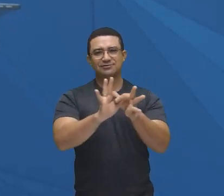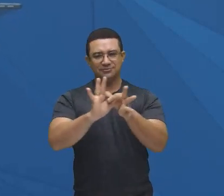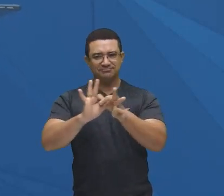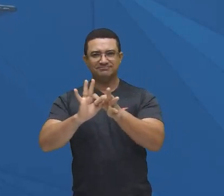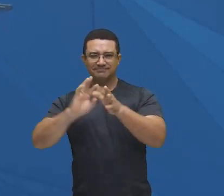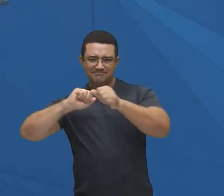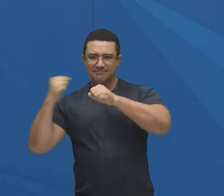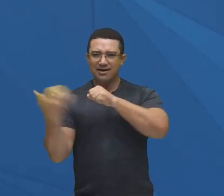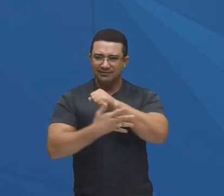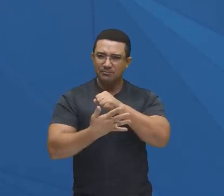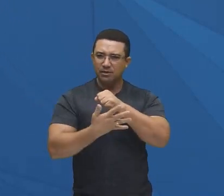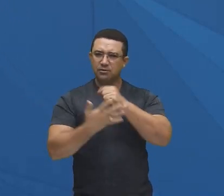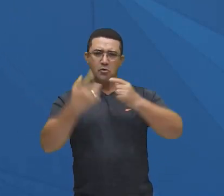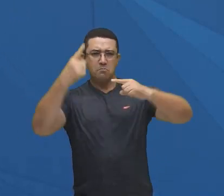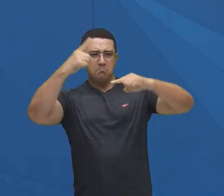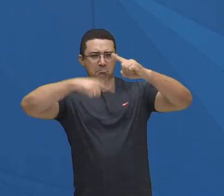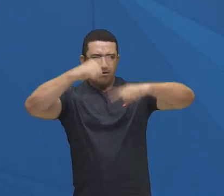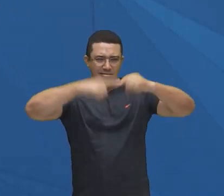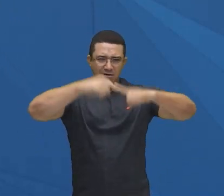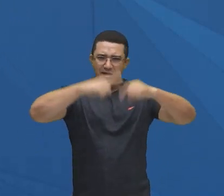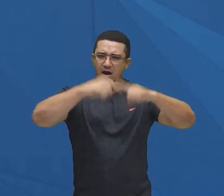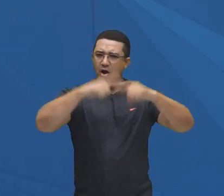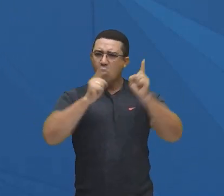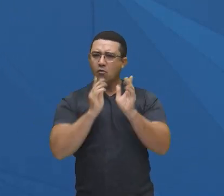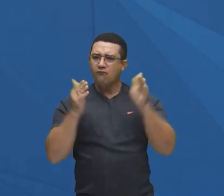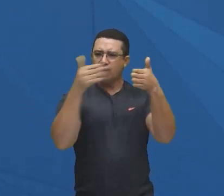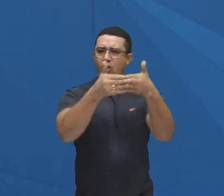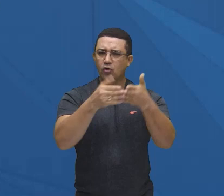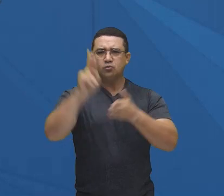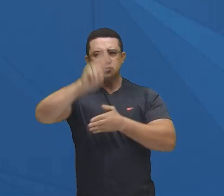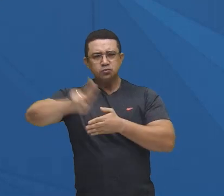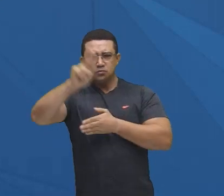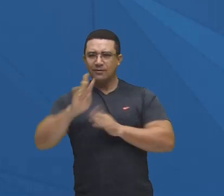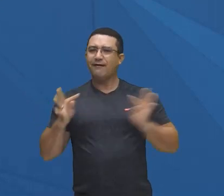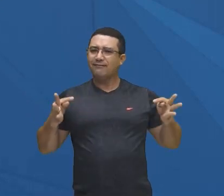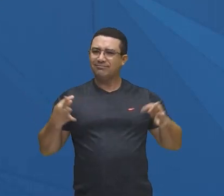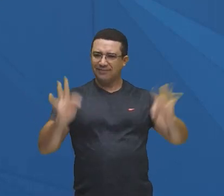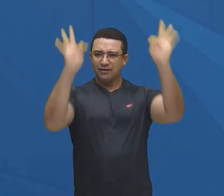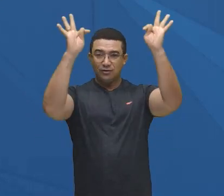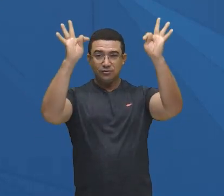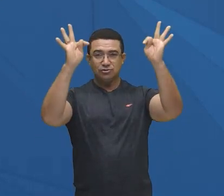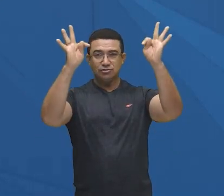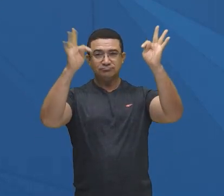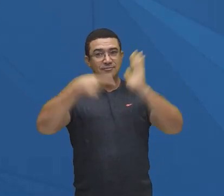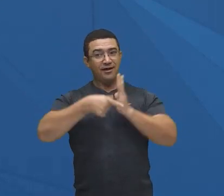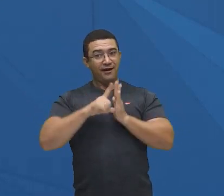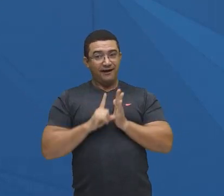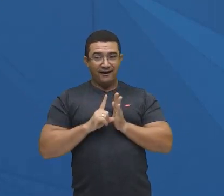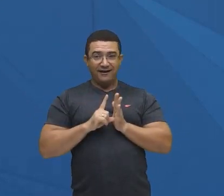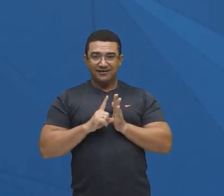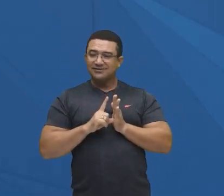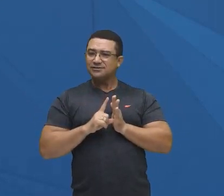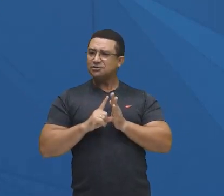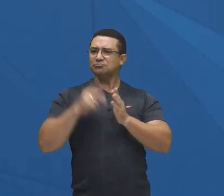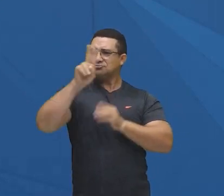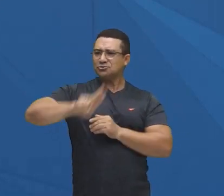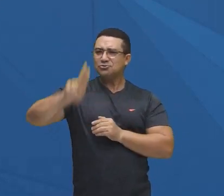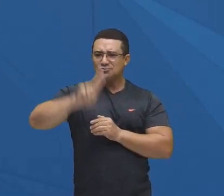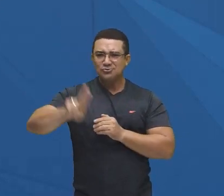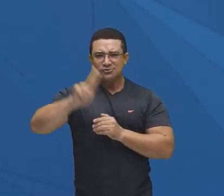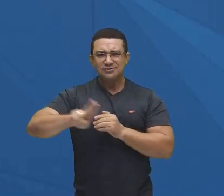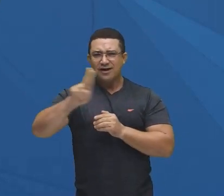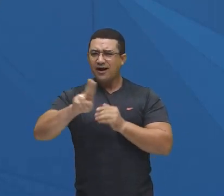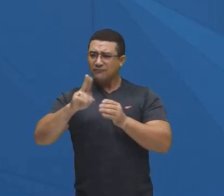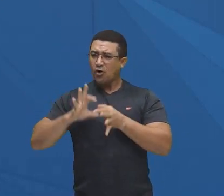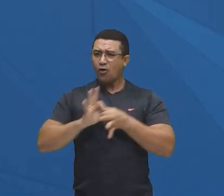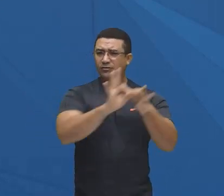os instrumentos que estão ali voltados ao uso de tecnologia, antes a gente até utilizava, mas nesse contexto